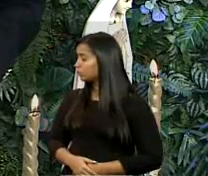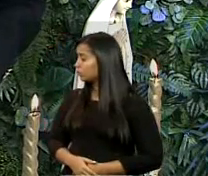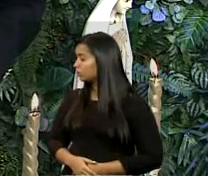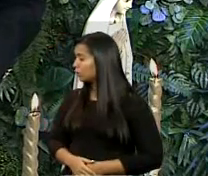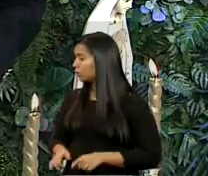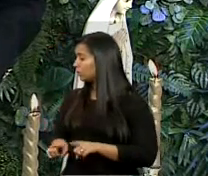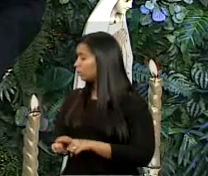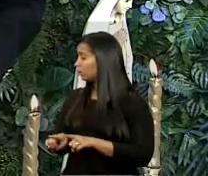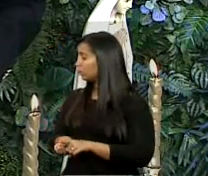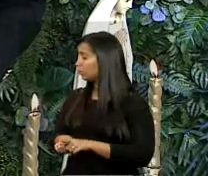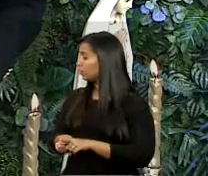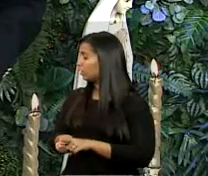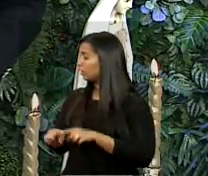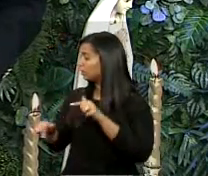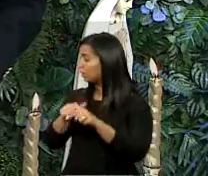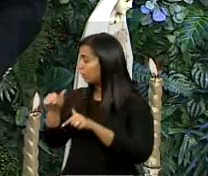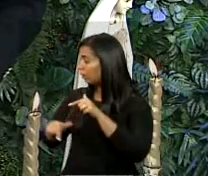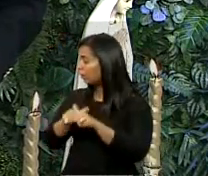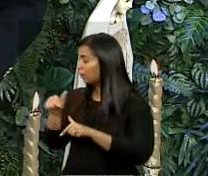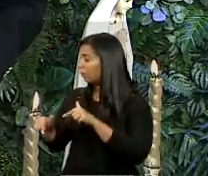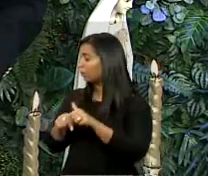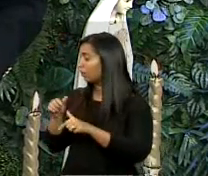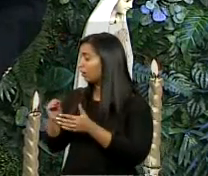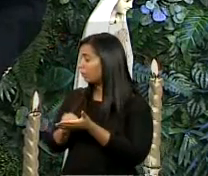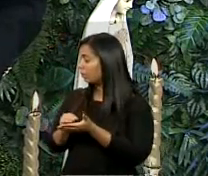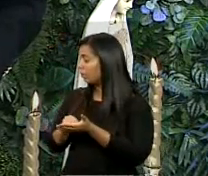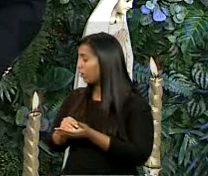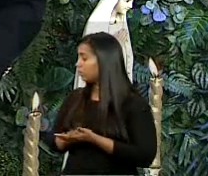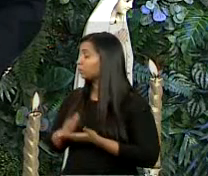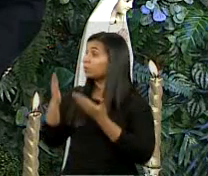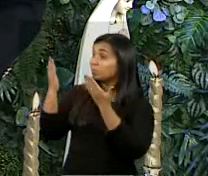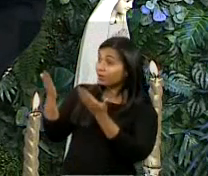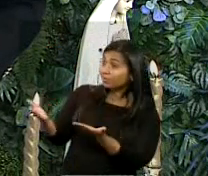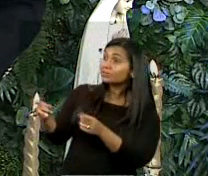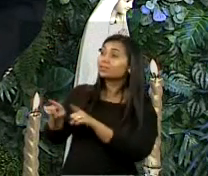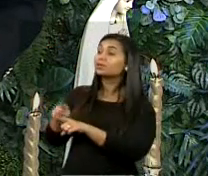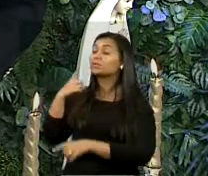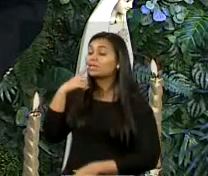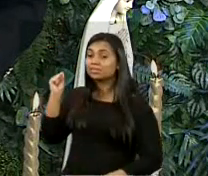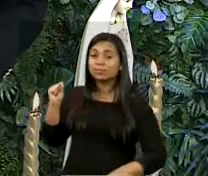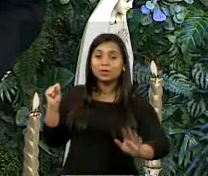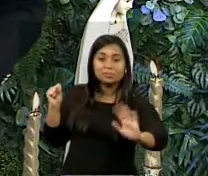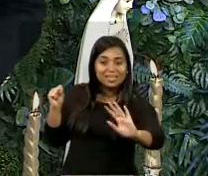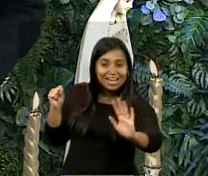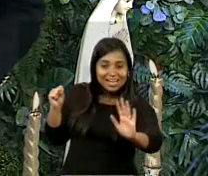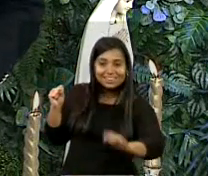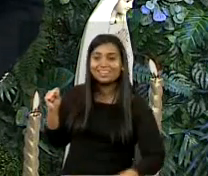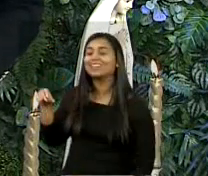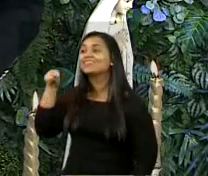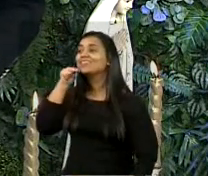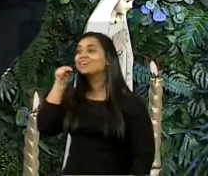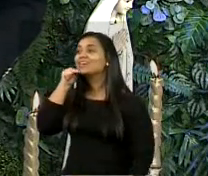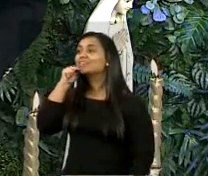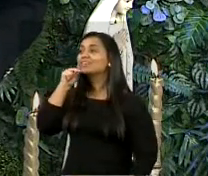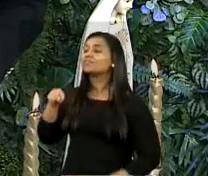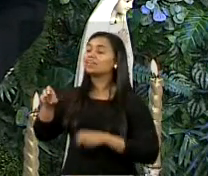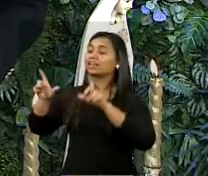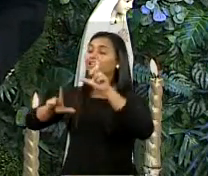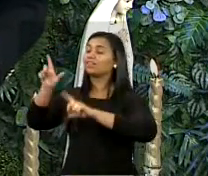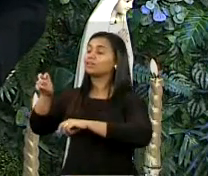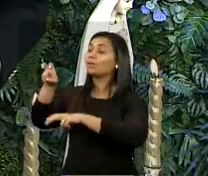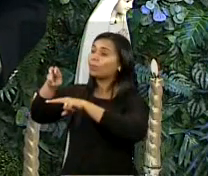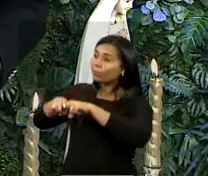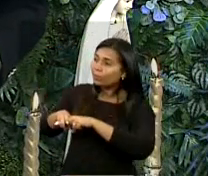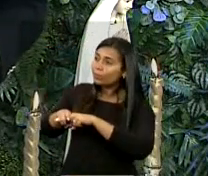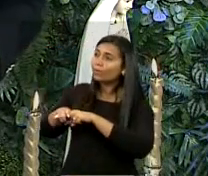O desemprego. Sim. Para você e a Simone. Meu netinho fica na frente da